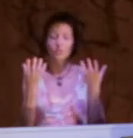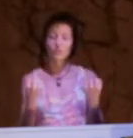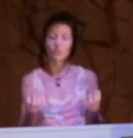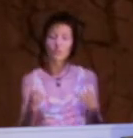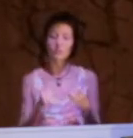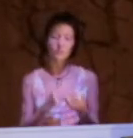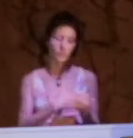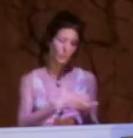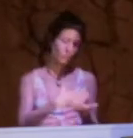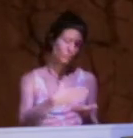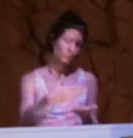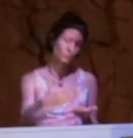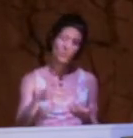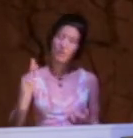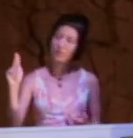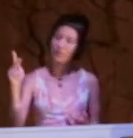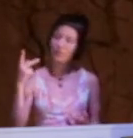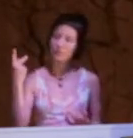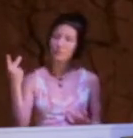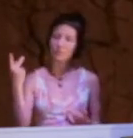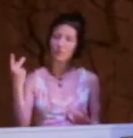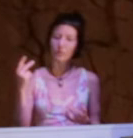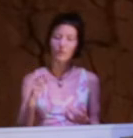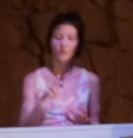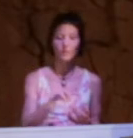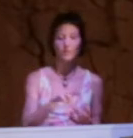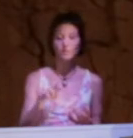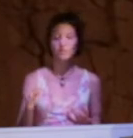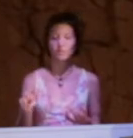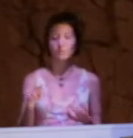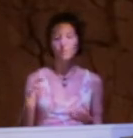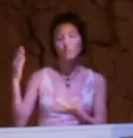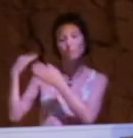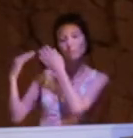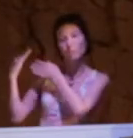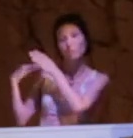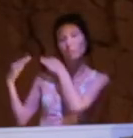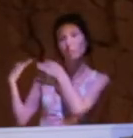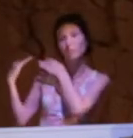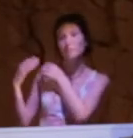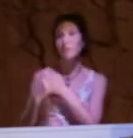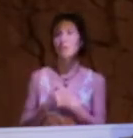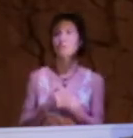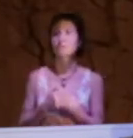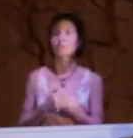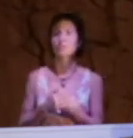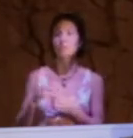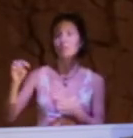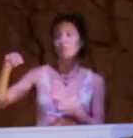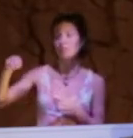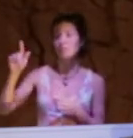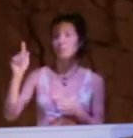e fui pensando nessa minha relação com o passado ou com a minha terra, que estava bem longe, quando eu estava em Minas Gerais, e saiu